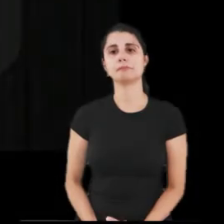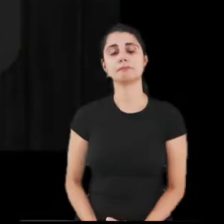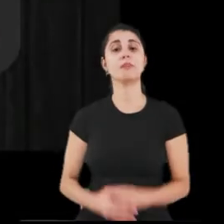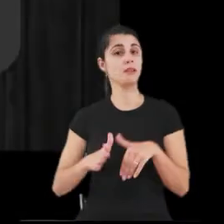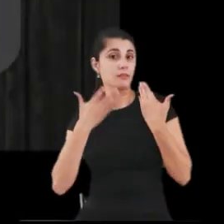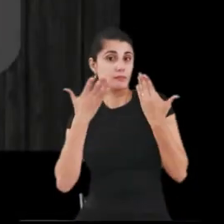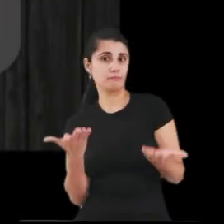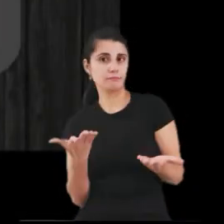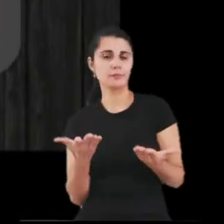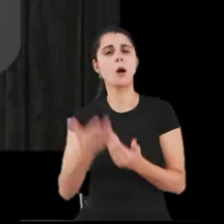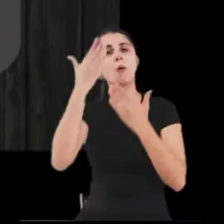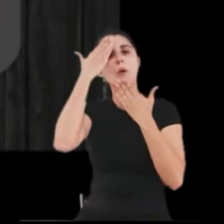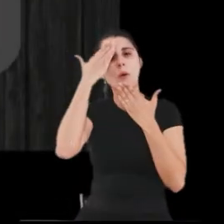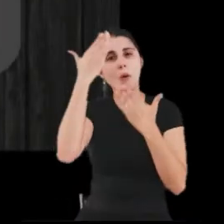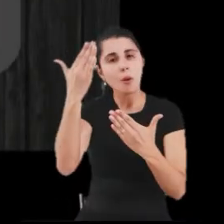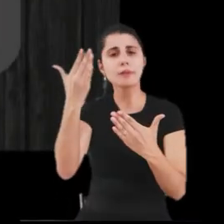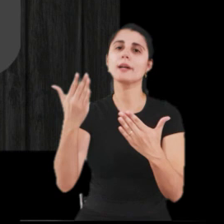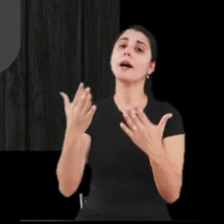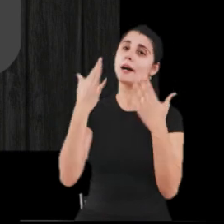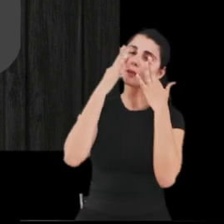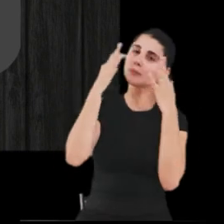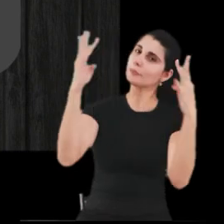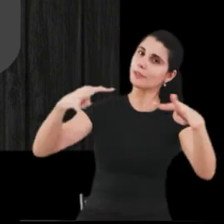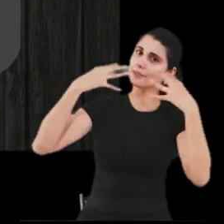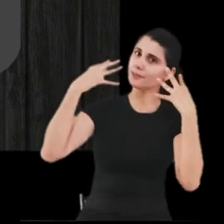Então, pessoal, obrigado pela atenção de vocês e